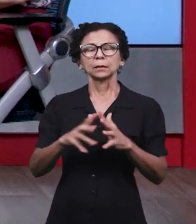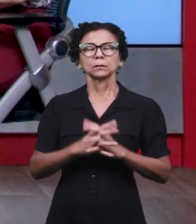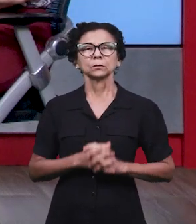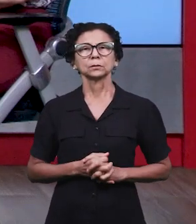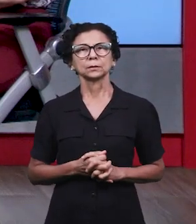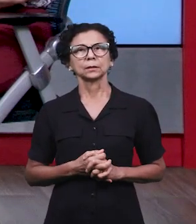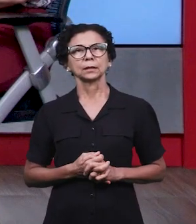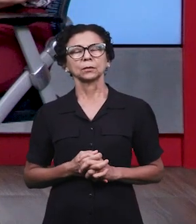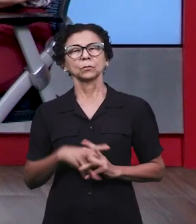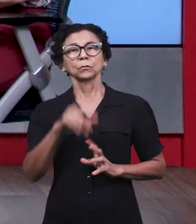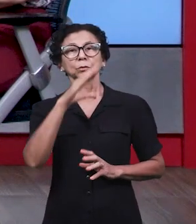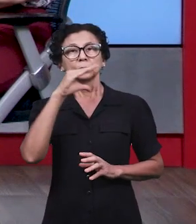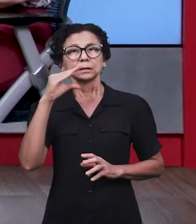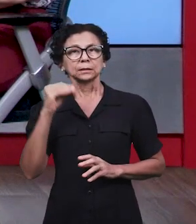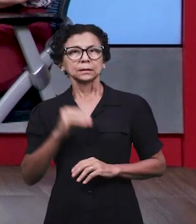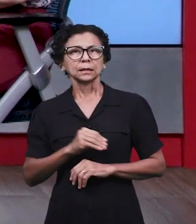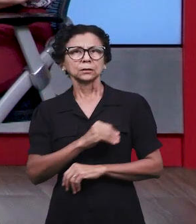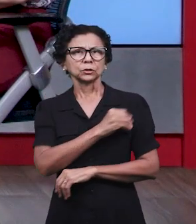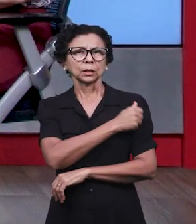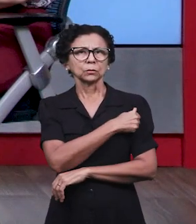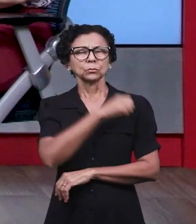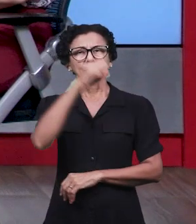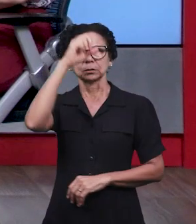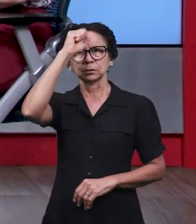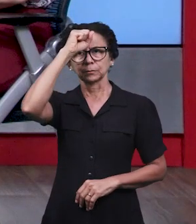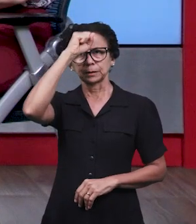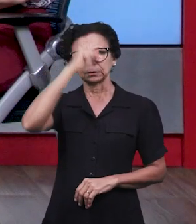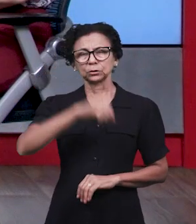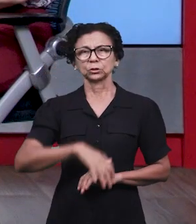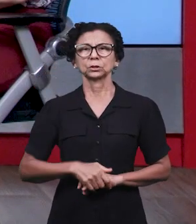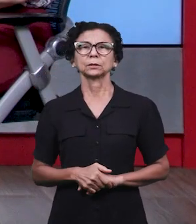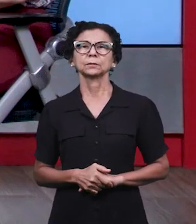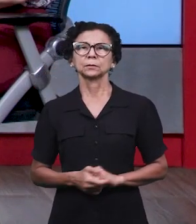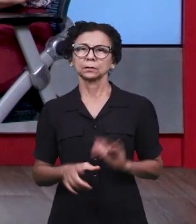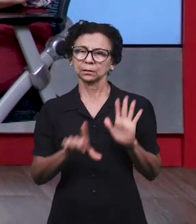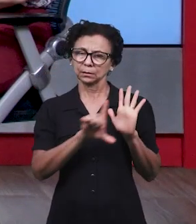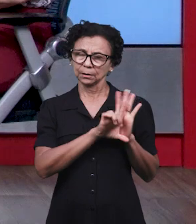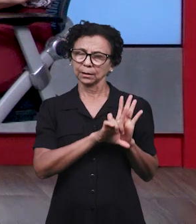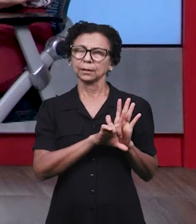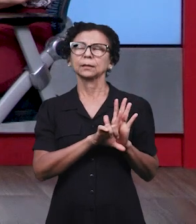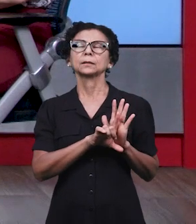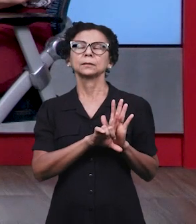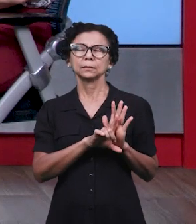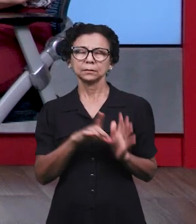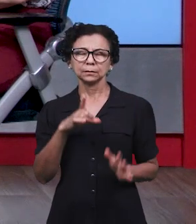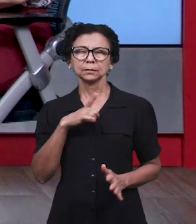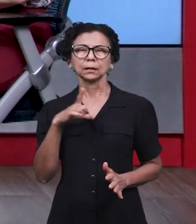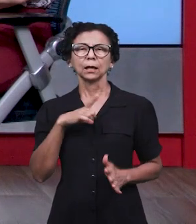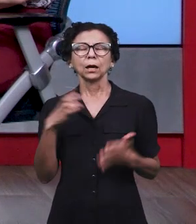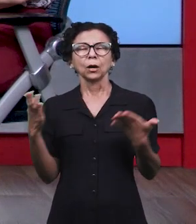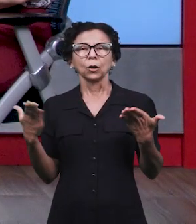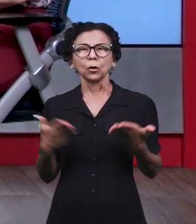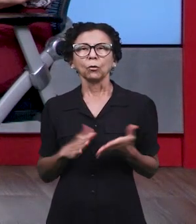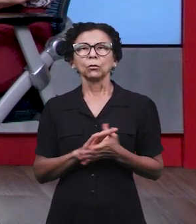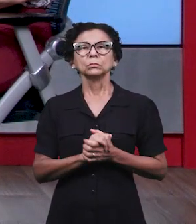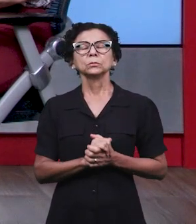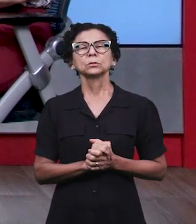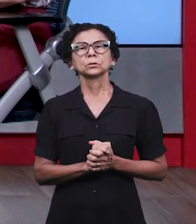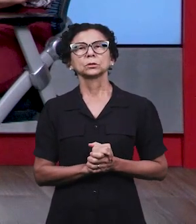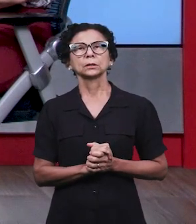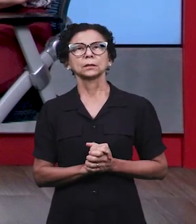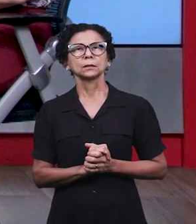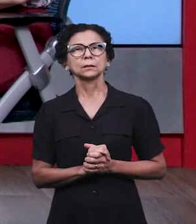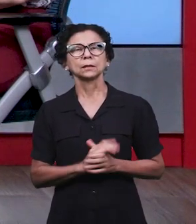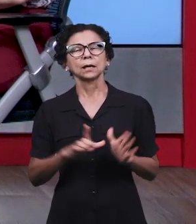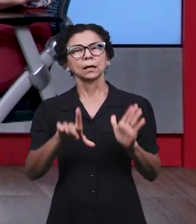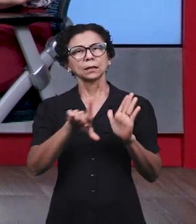aprendiz, o adolescente aprendiz. Então, assim, o que traz a legislação? Hoje, existe esse programa do aprendiz no